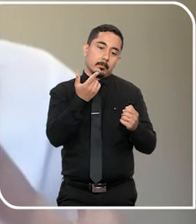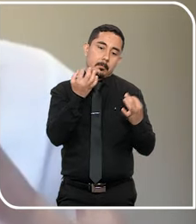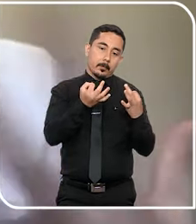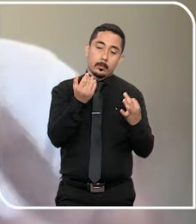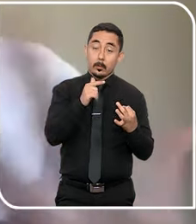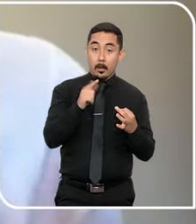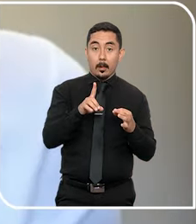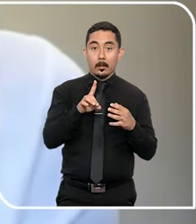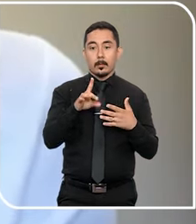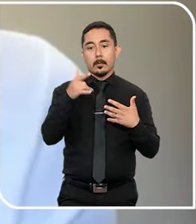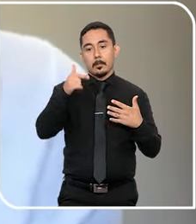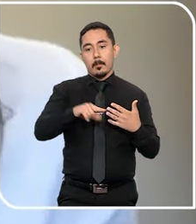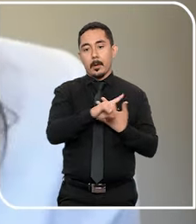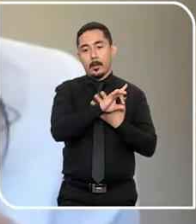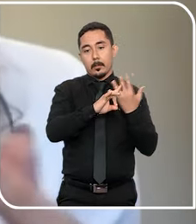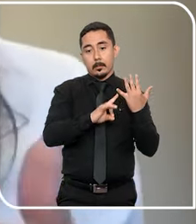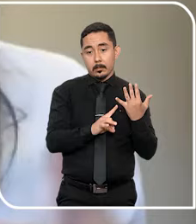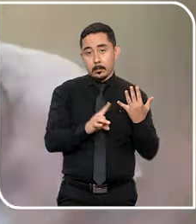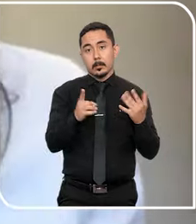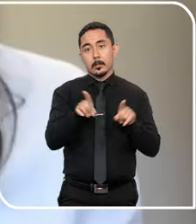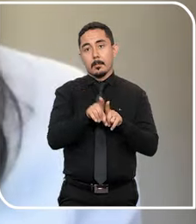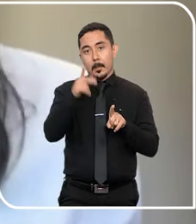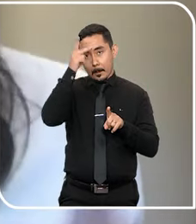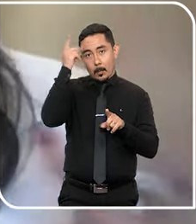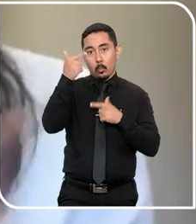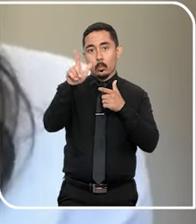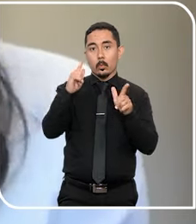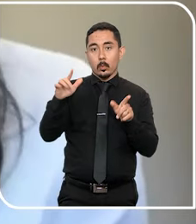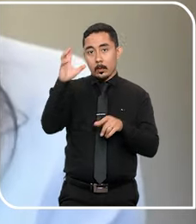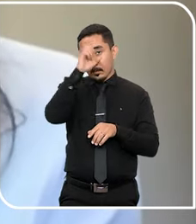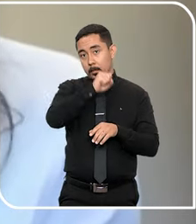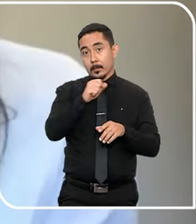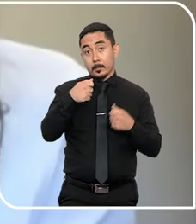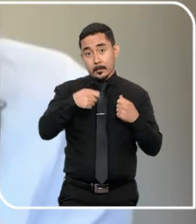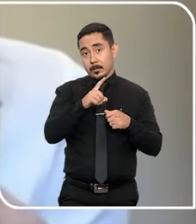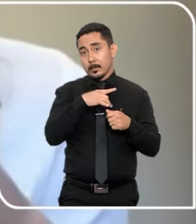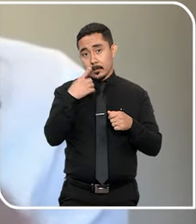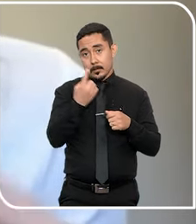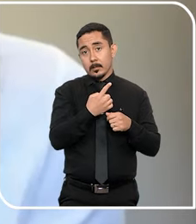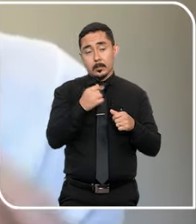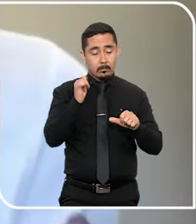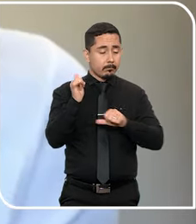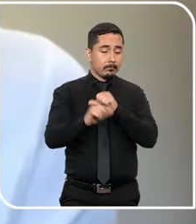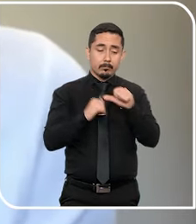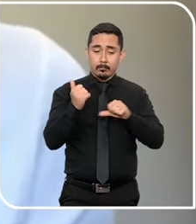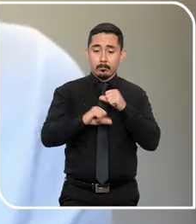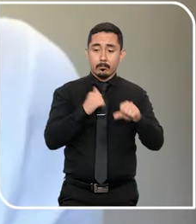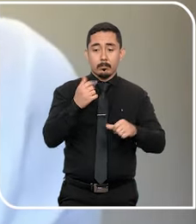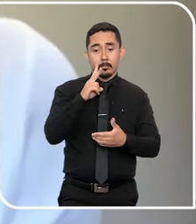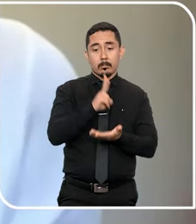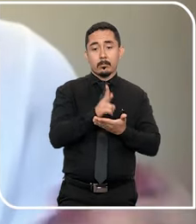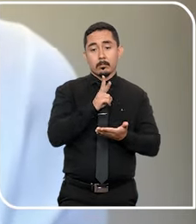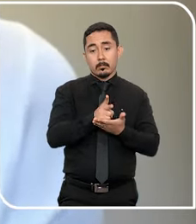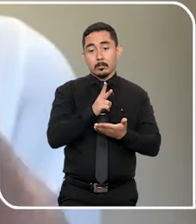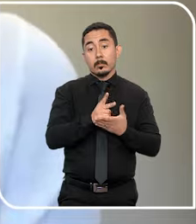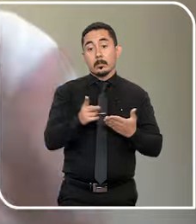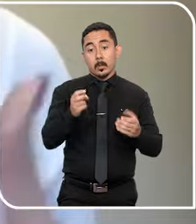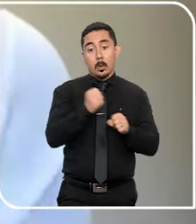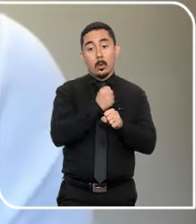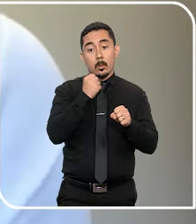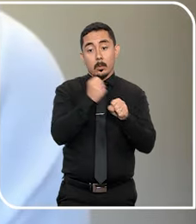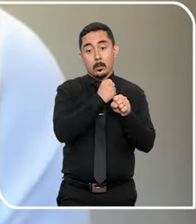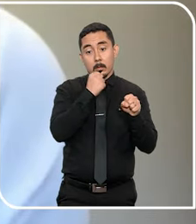e pras pras pessoas com deficiência e pras outras pessoas aprenderem né a gente vai ter que ser agente de mudança constante e